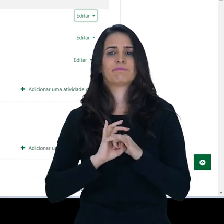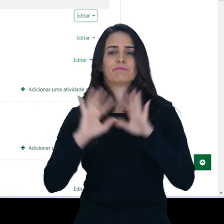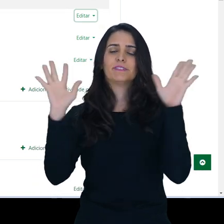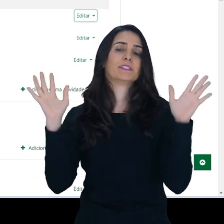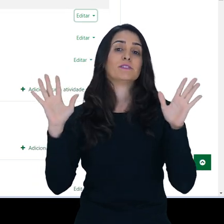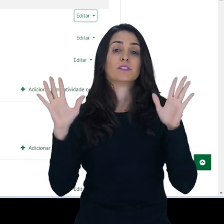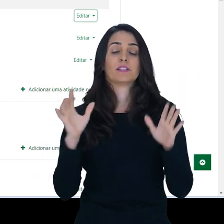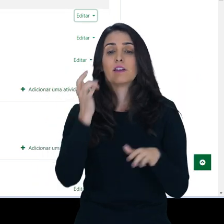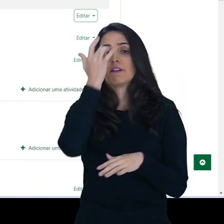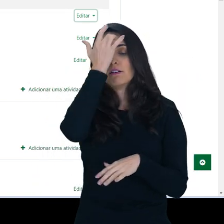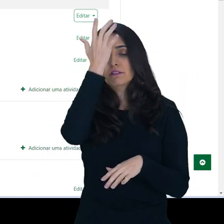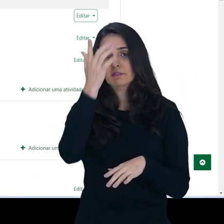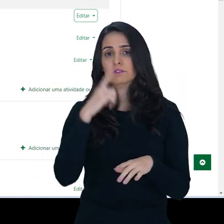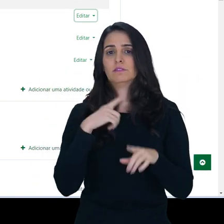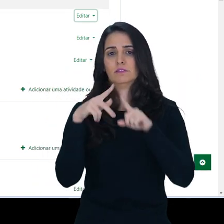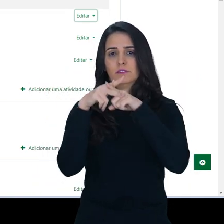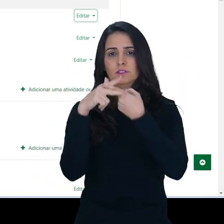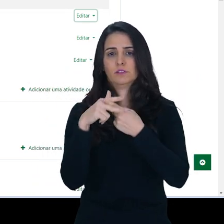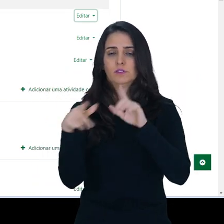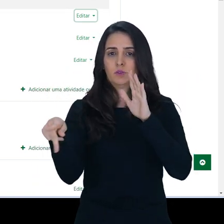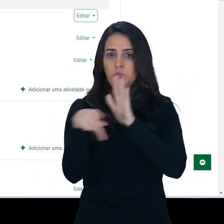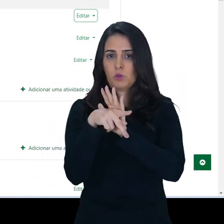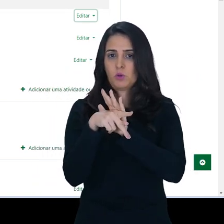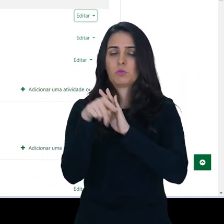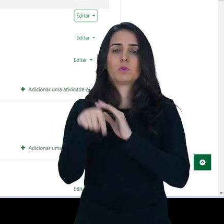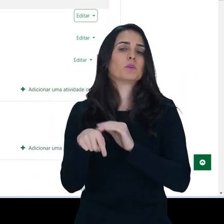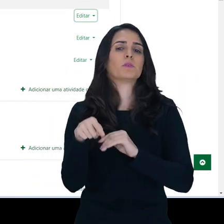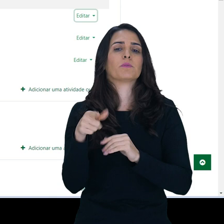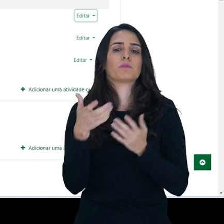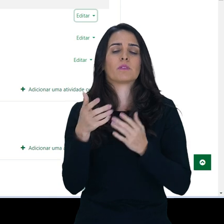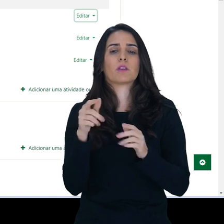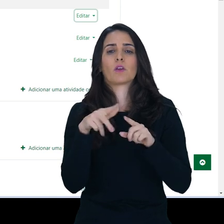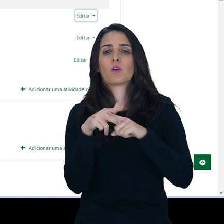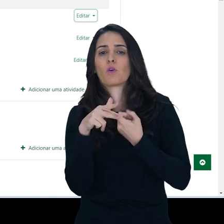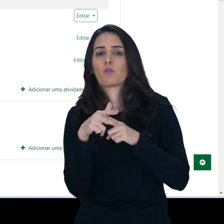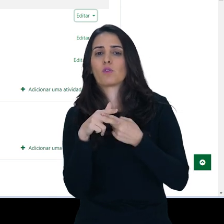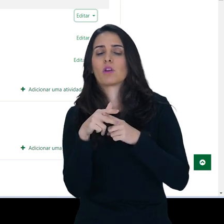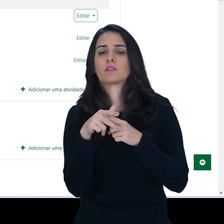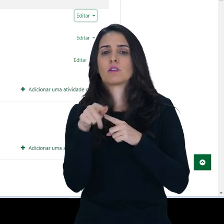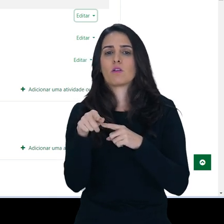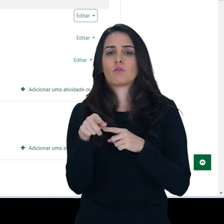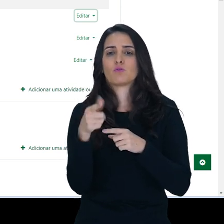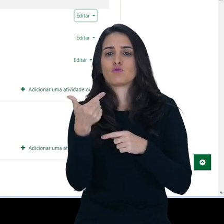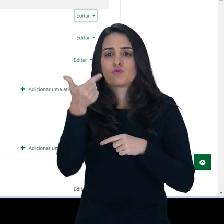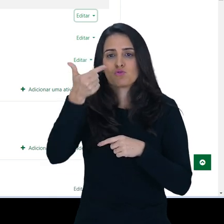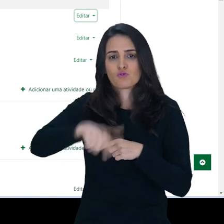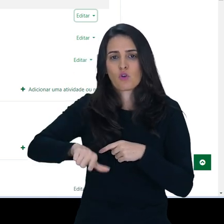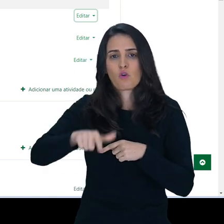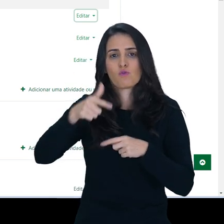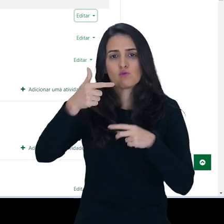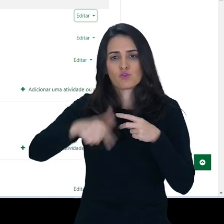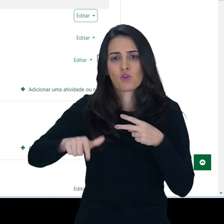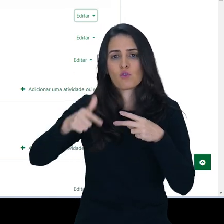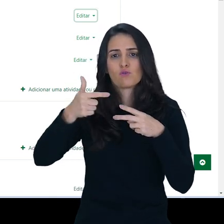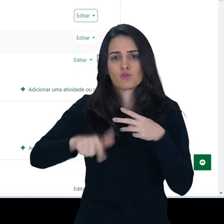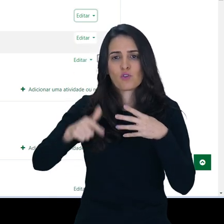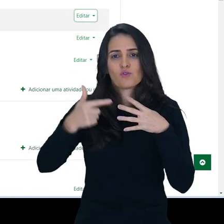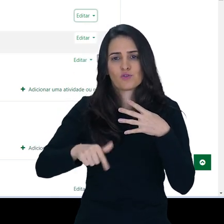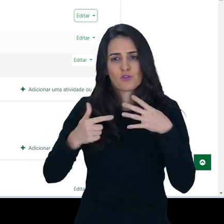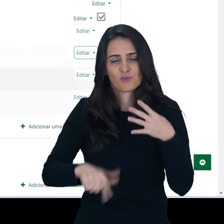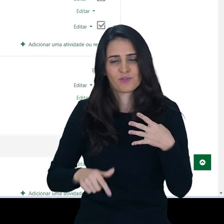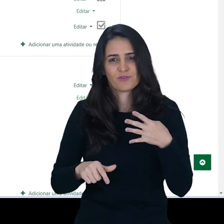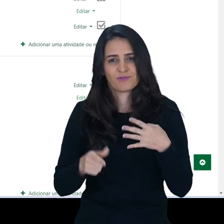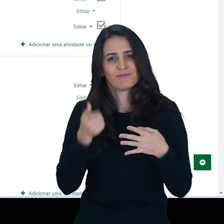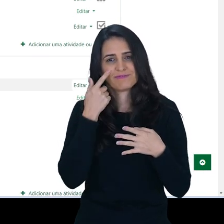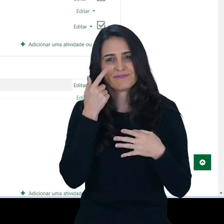uma configuração específica no recurso e queremos que essa configuração se repita em todos eles, que é o caso aqui